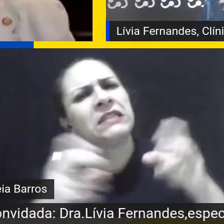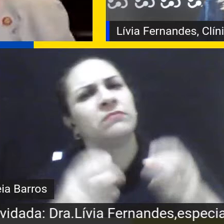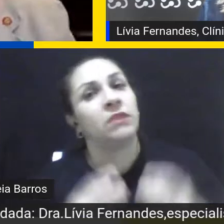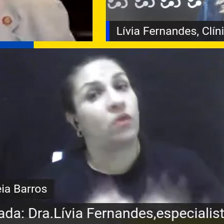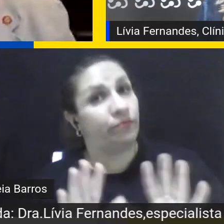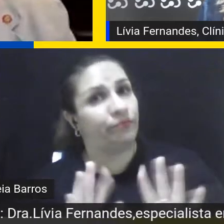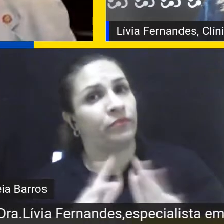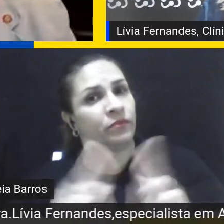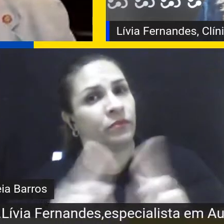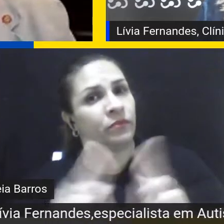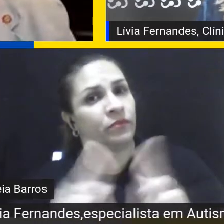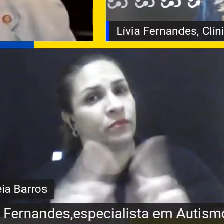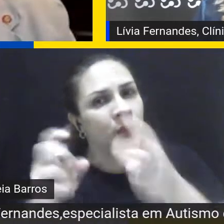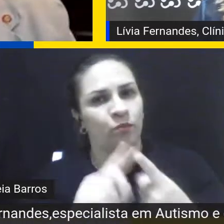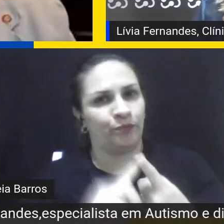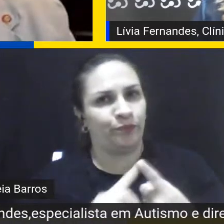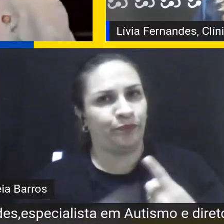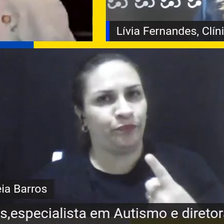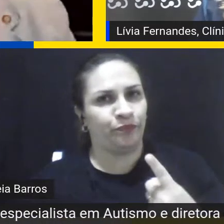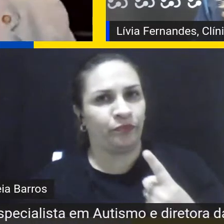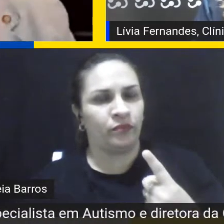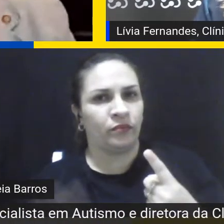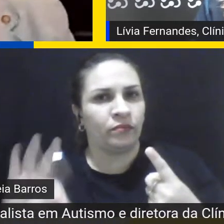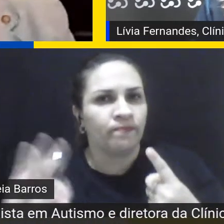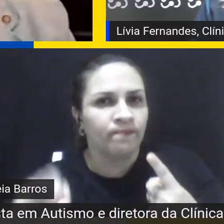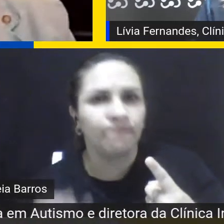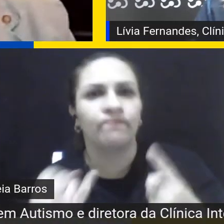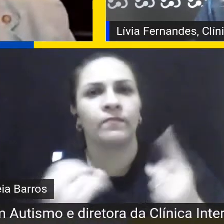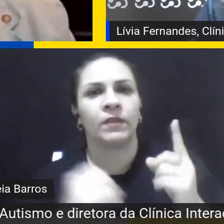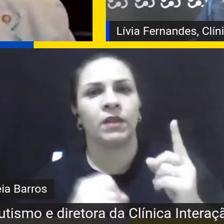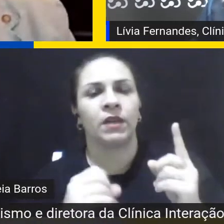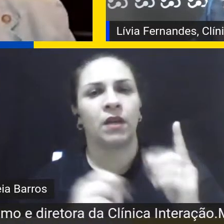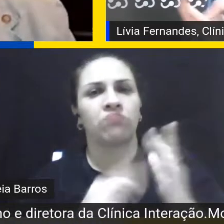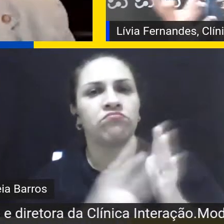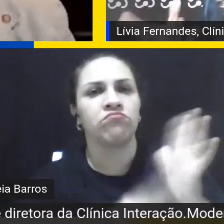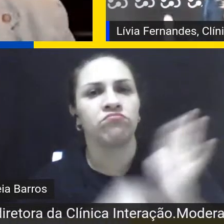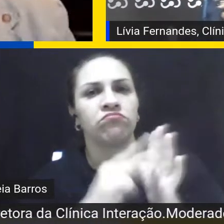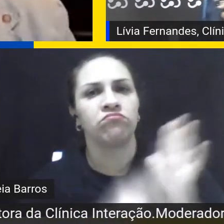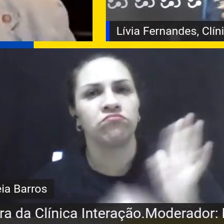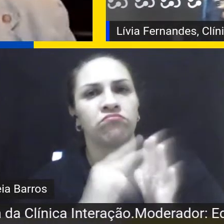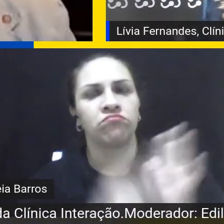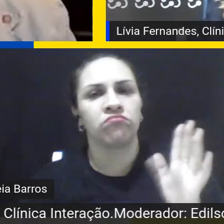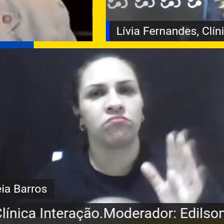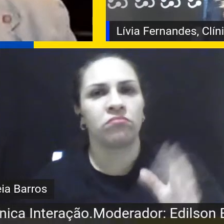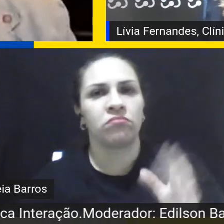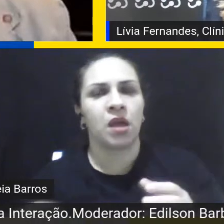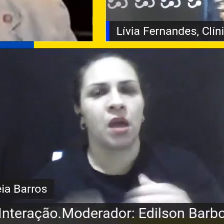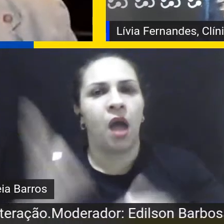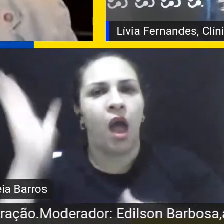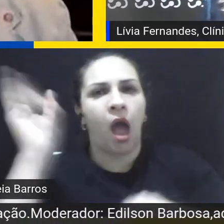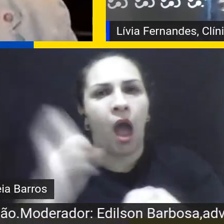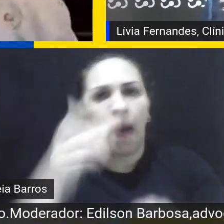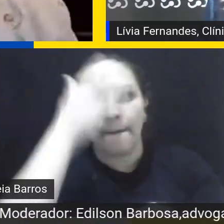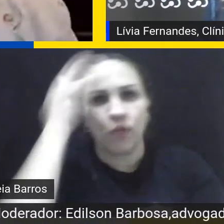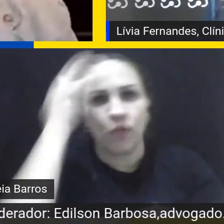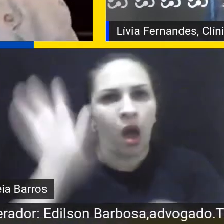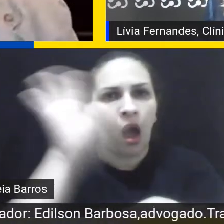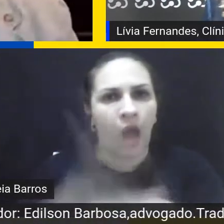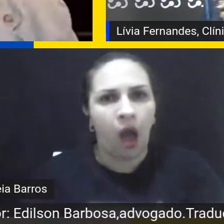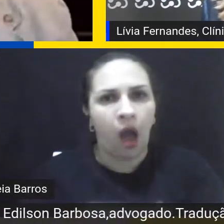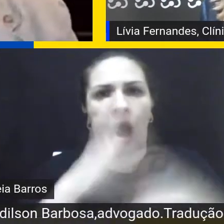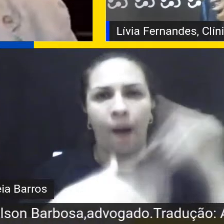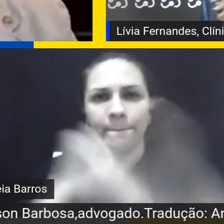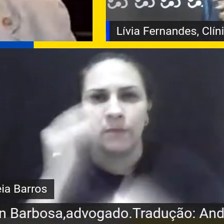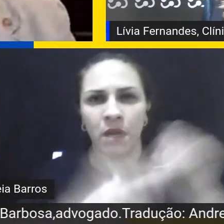das estratégias que eles utilizam lá é a questão do aplicador, né? Então, lá eles